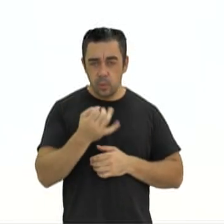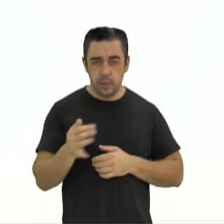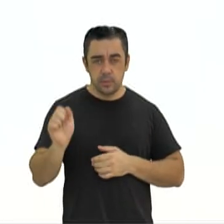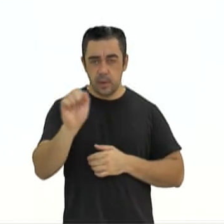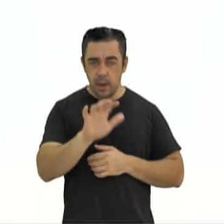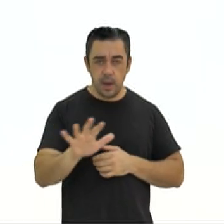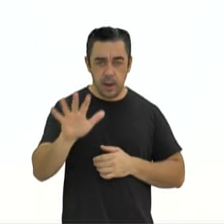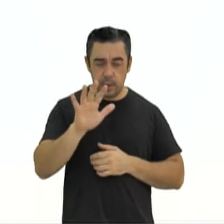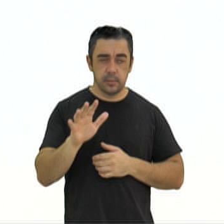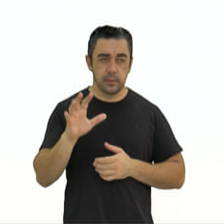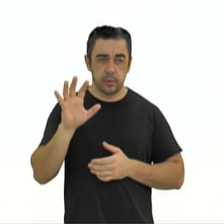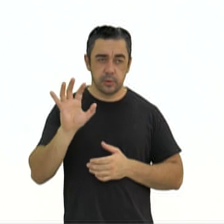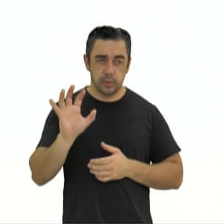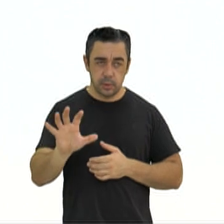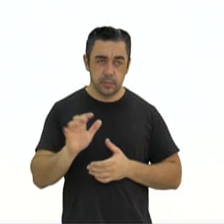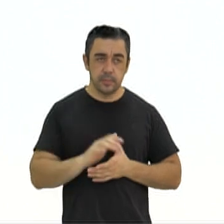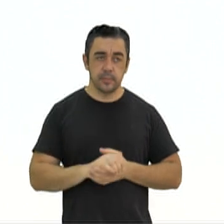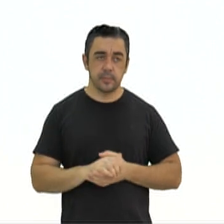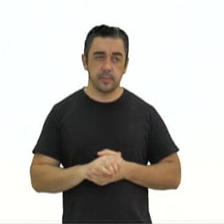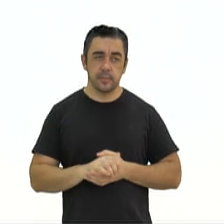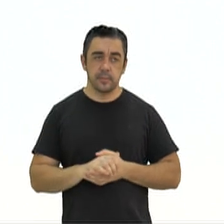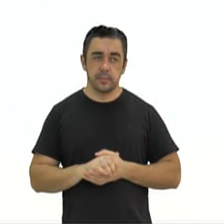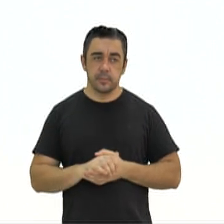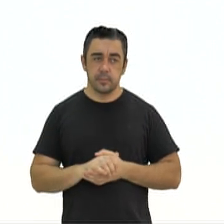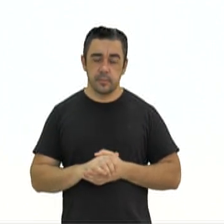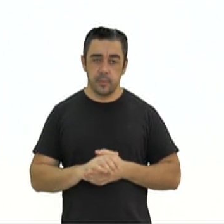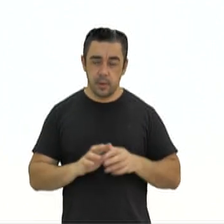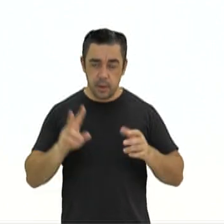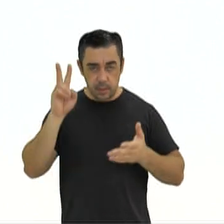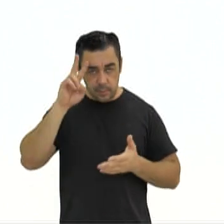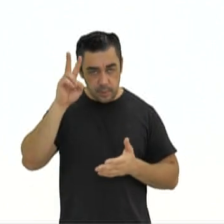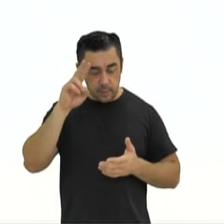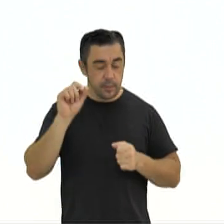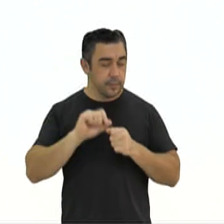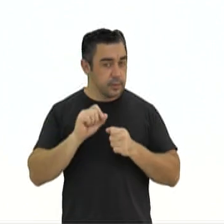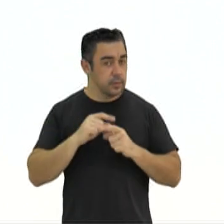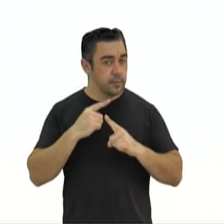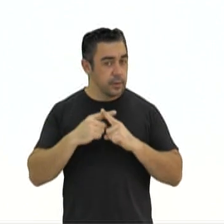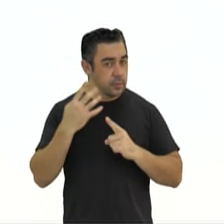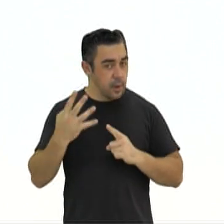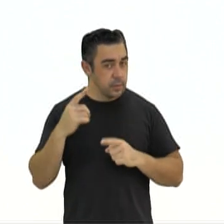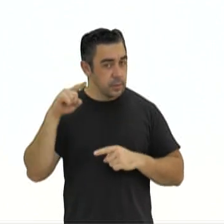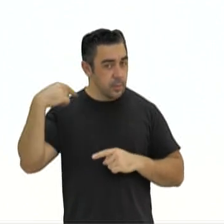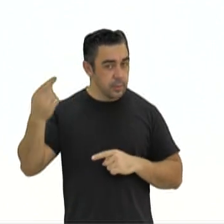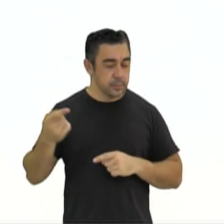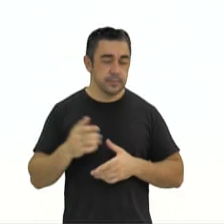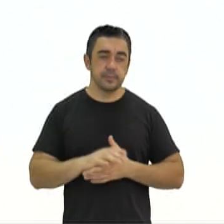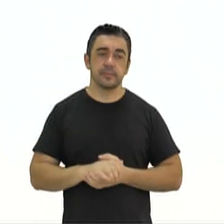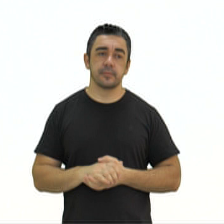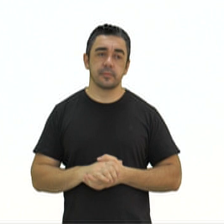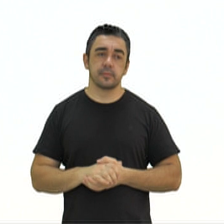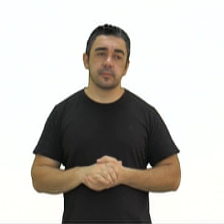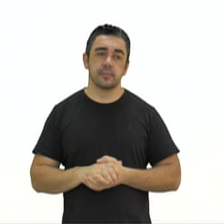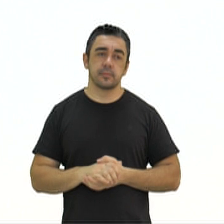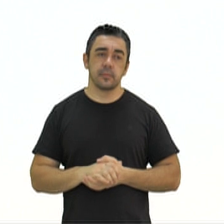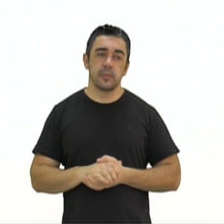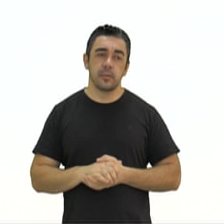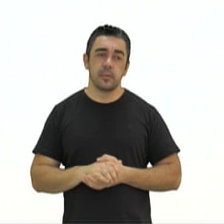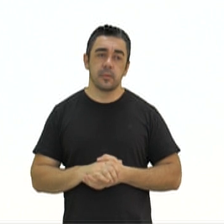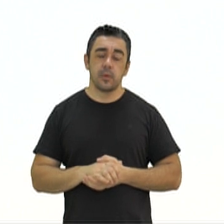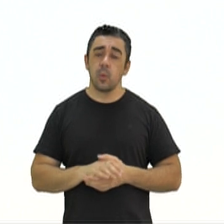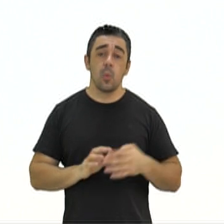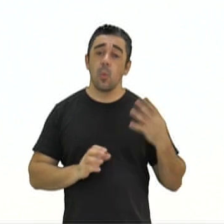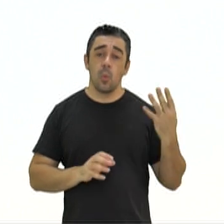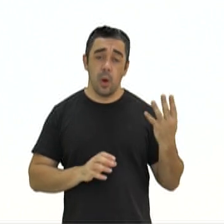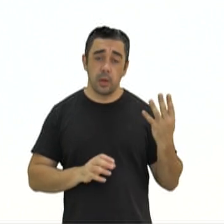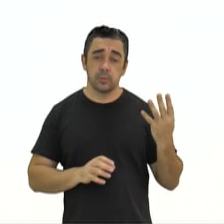a partir da sua fórmula. Qual é a área lateral dele? Lembrando que eu multiplico por 4. 4, o que é 4 aqui,